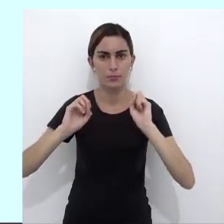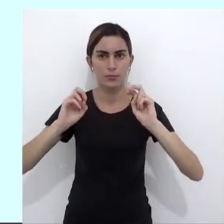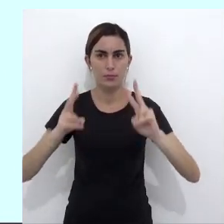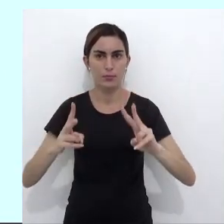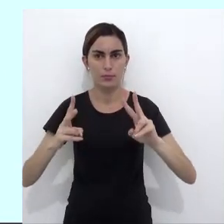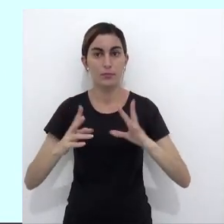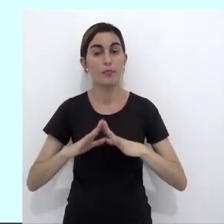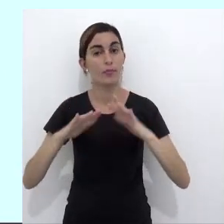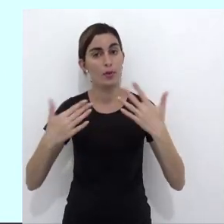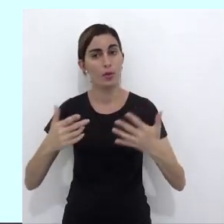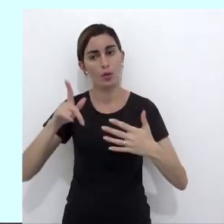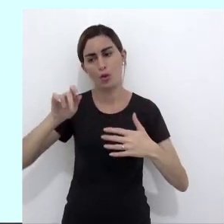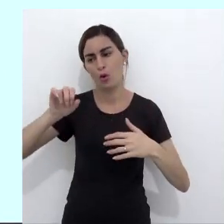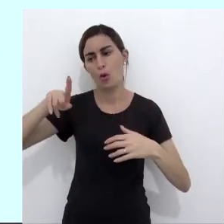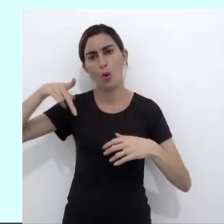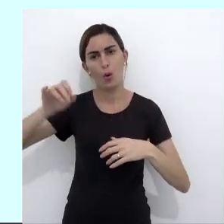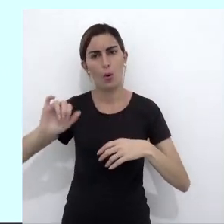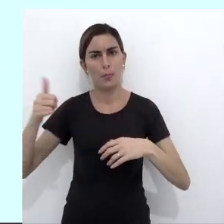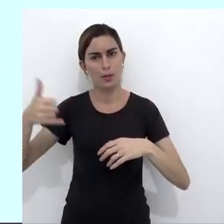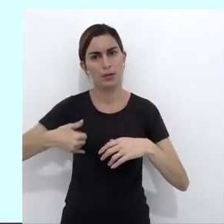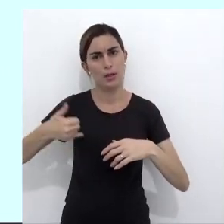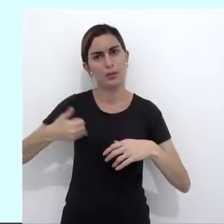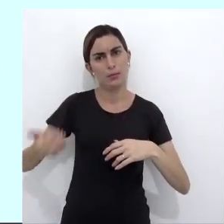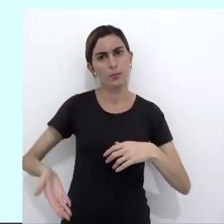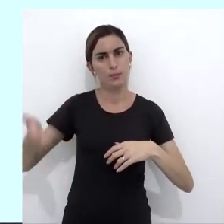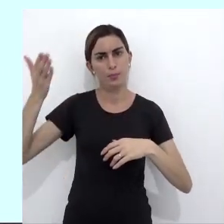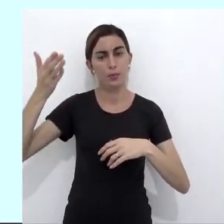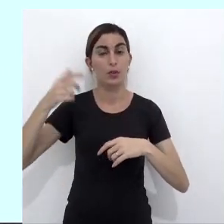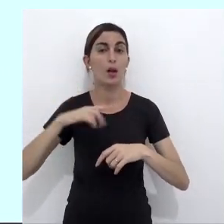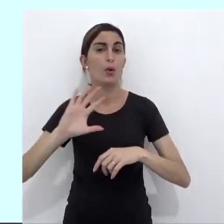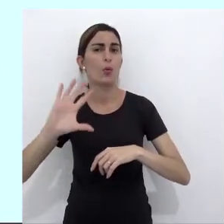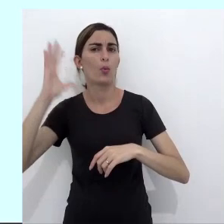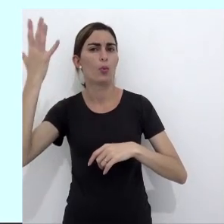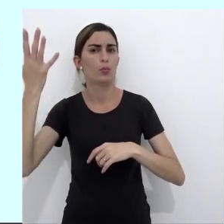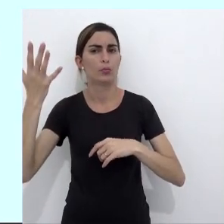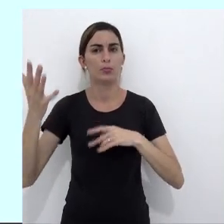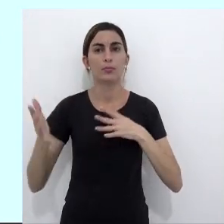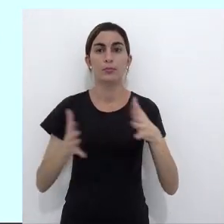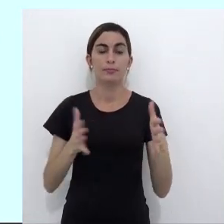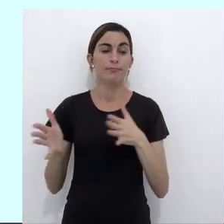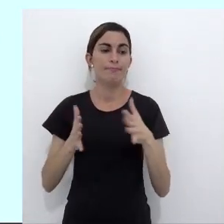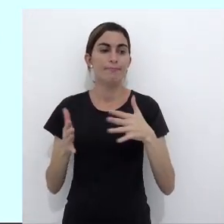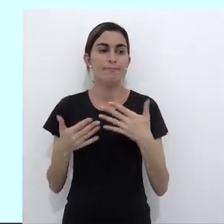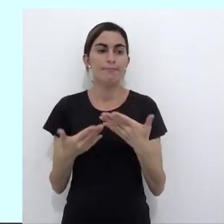Ok? O golpe da maioridade ele aconteceu diante de uma